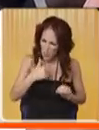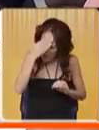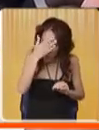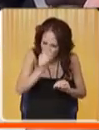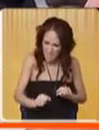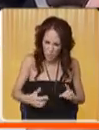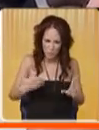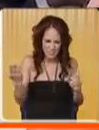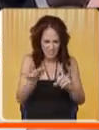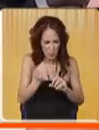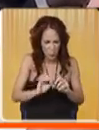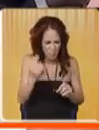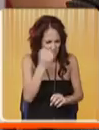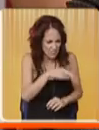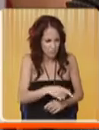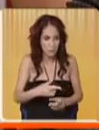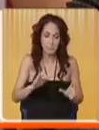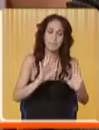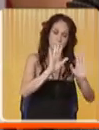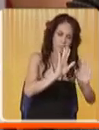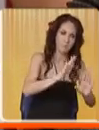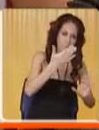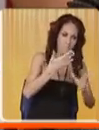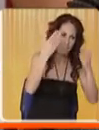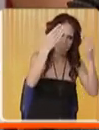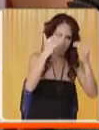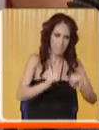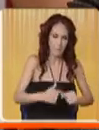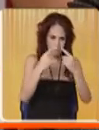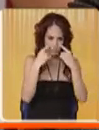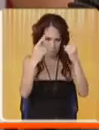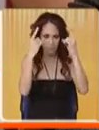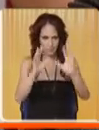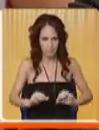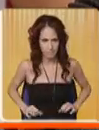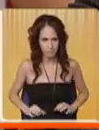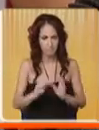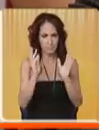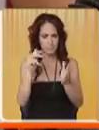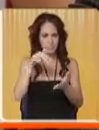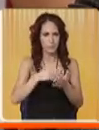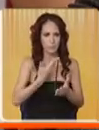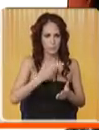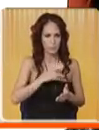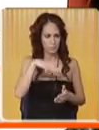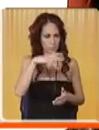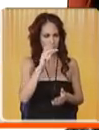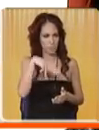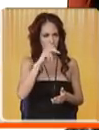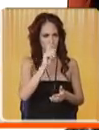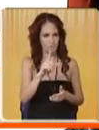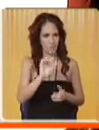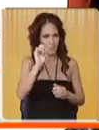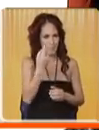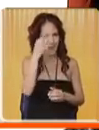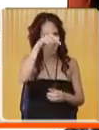para estes crimes, ou há? Oh, Cristina, em primeiro lugar eu quero saudar e publicamente reconhecer a presença aqui do Dr. Manuel Rodrigues, quem eu já... É a sua